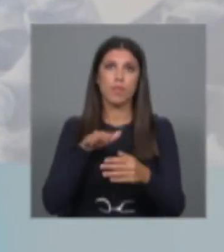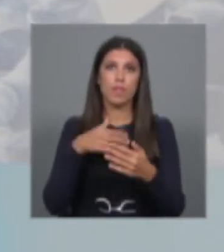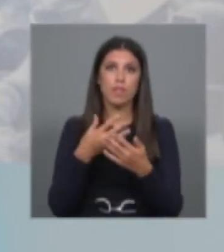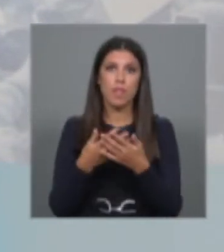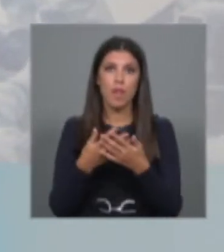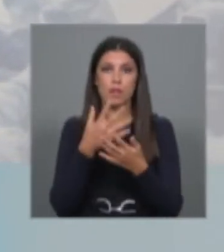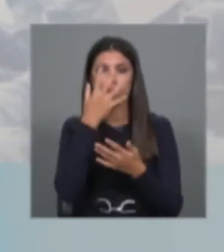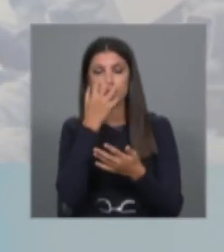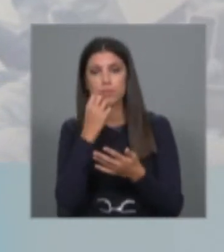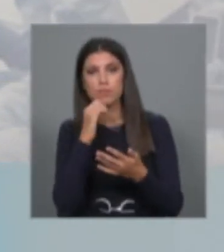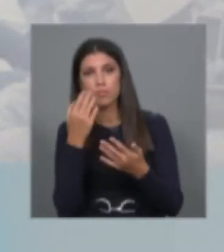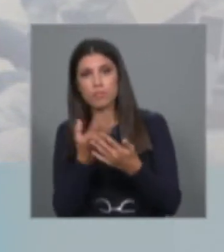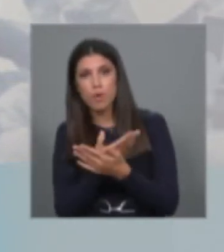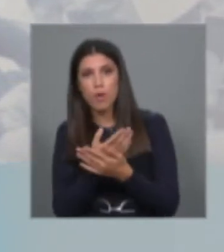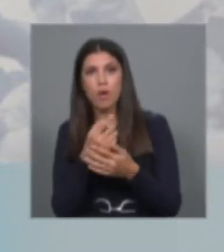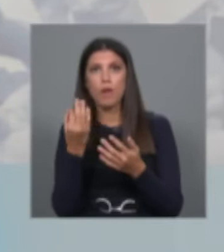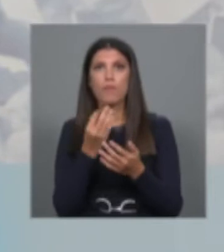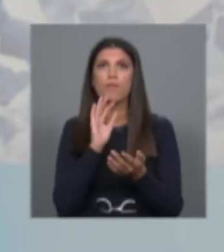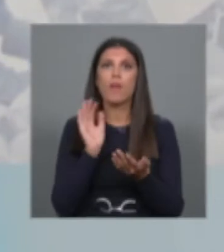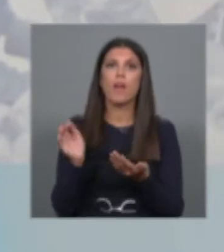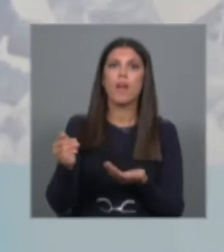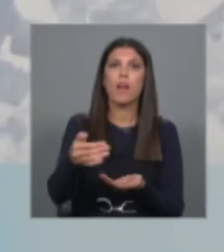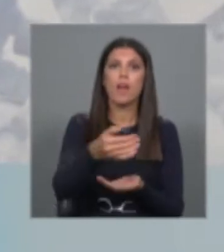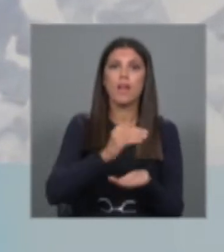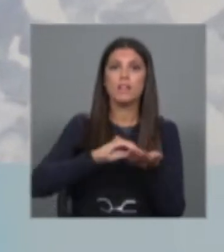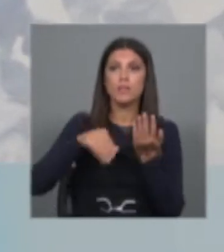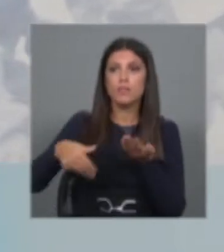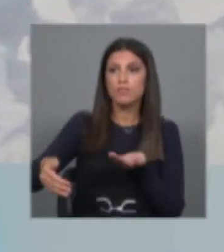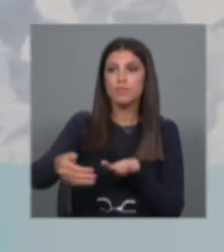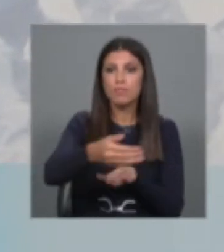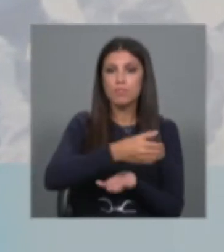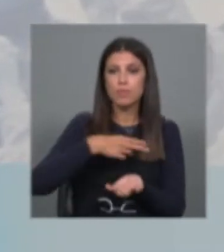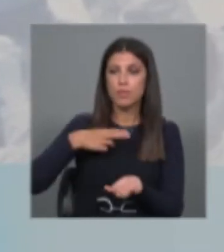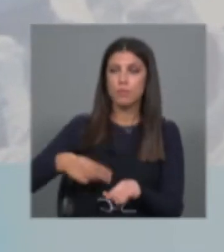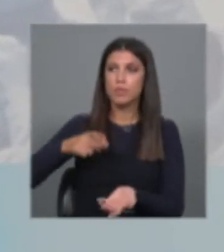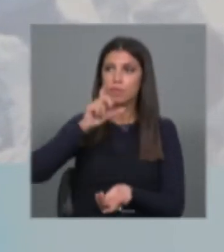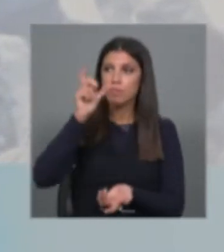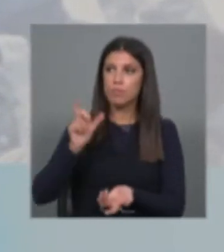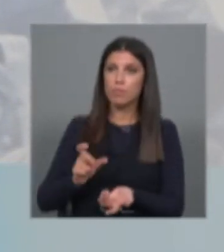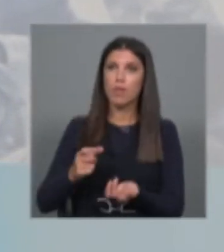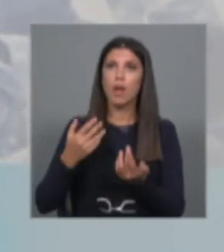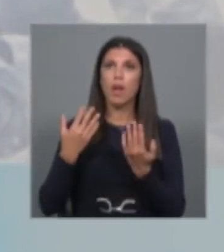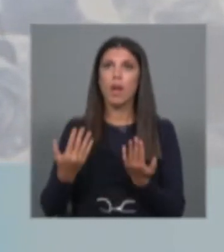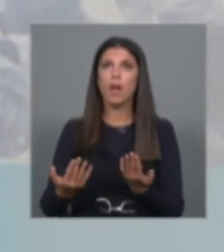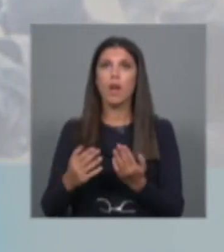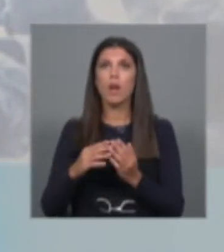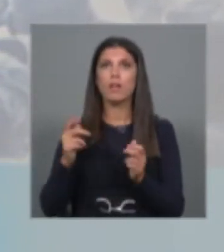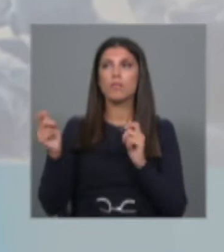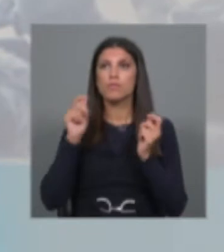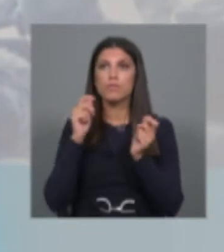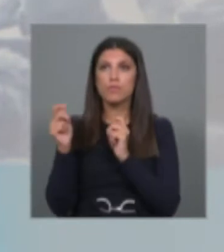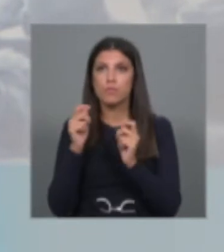sobre o qual foram recolhidas assinaturas no país inteiro, e há agora esta discussão a nível